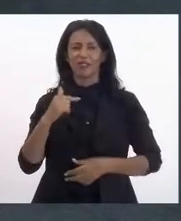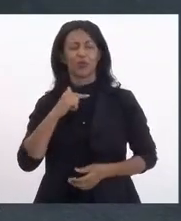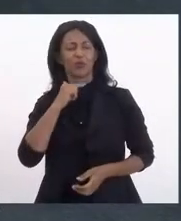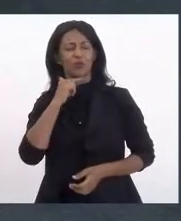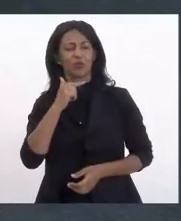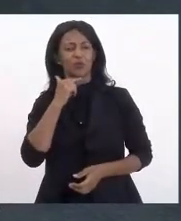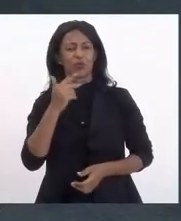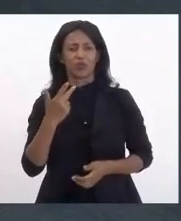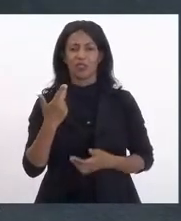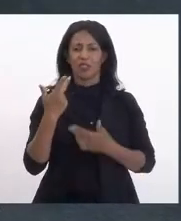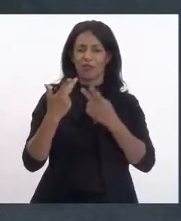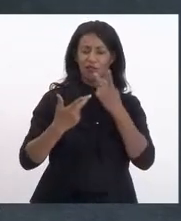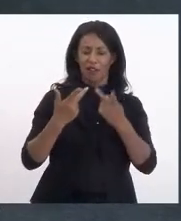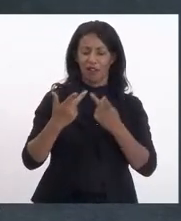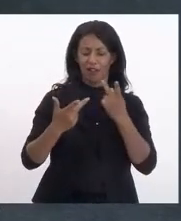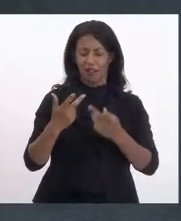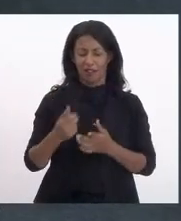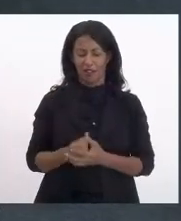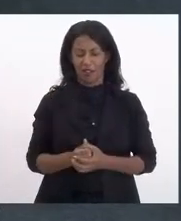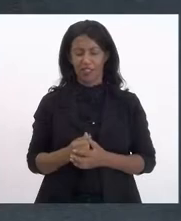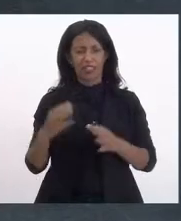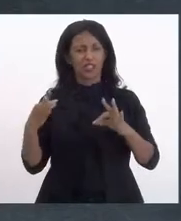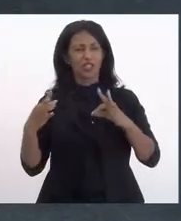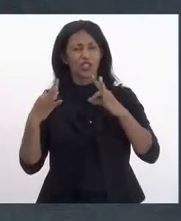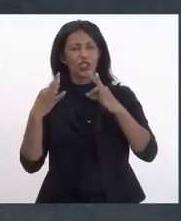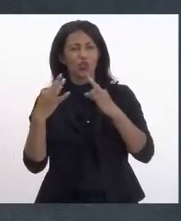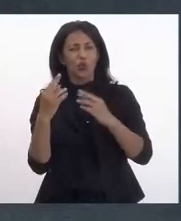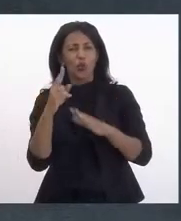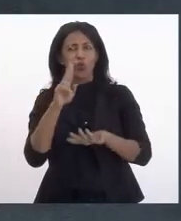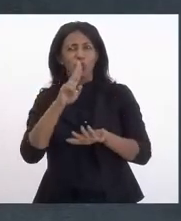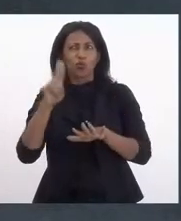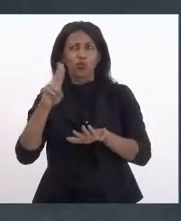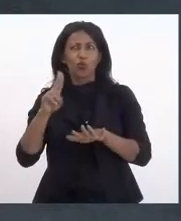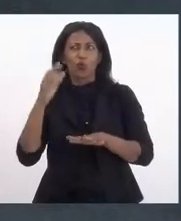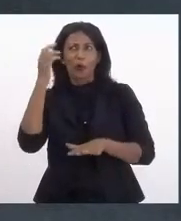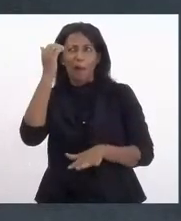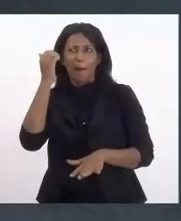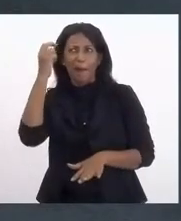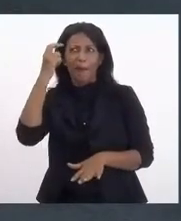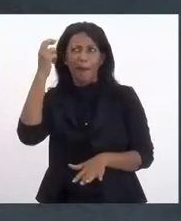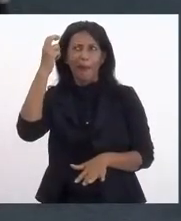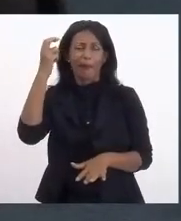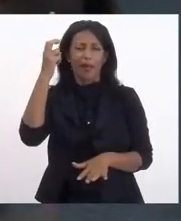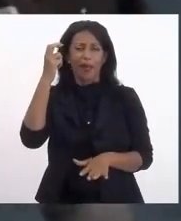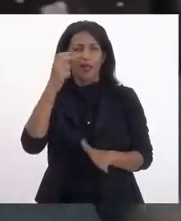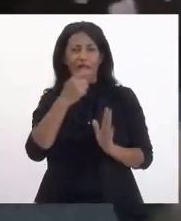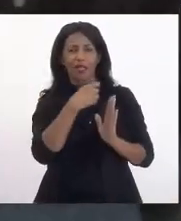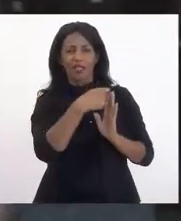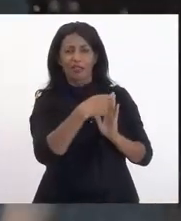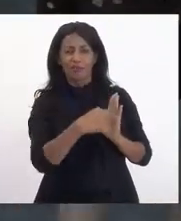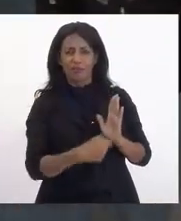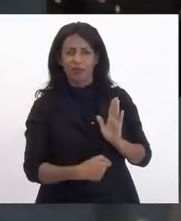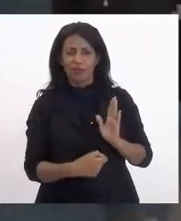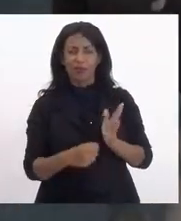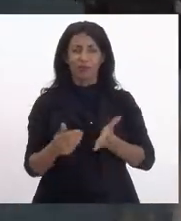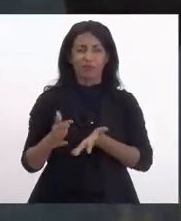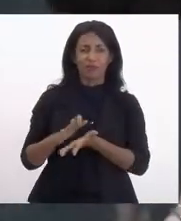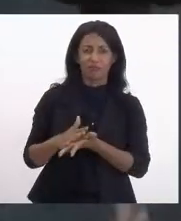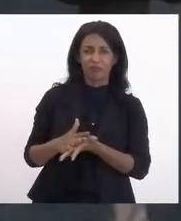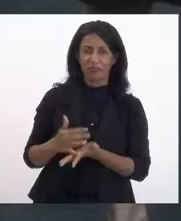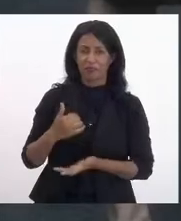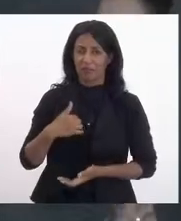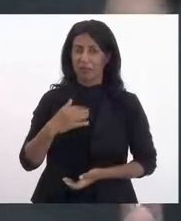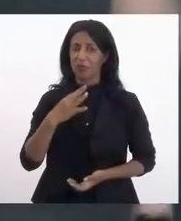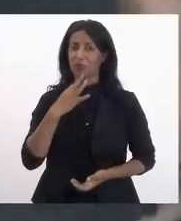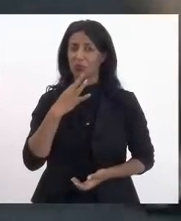consegui falar de todos os grandes compositores que eu,